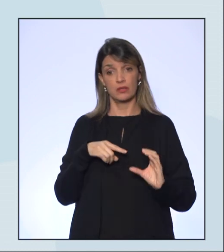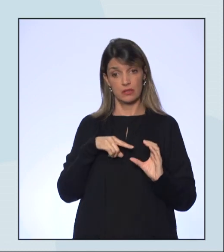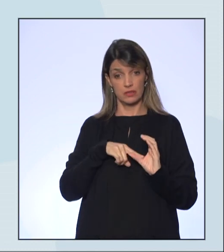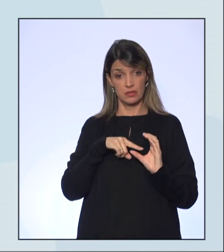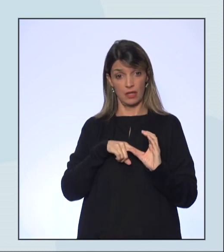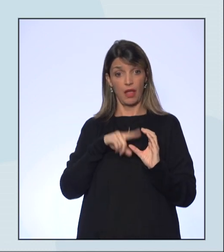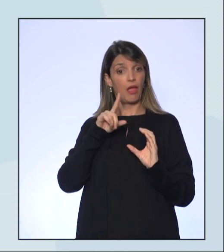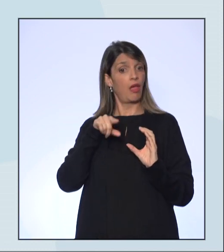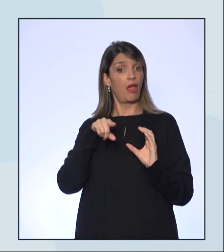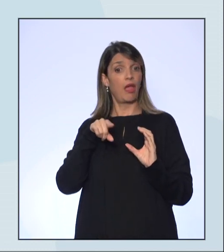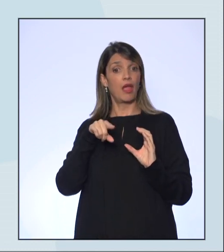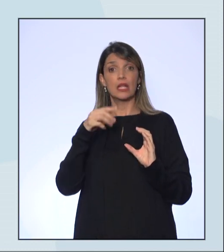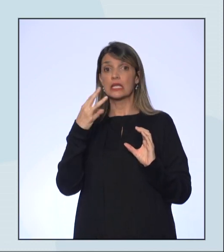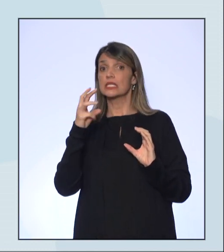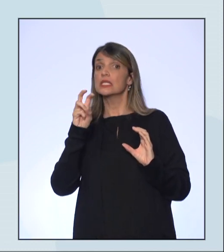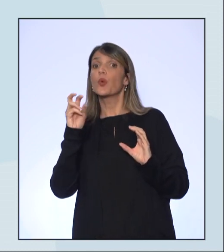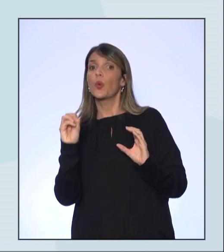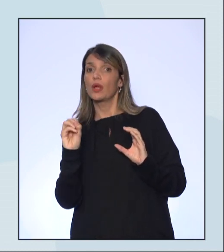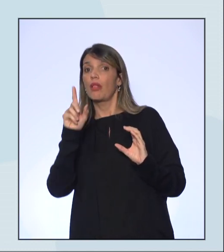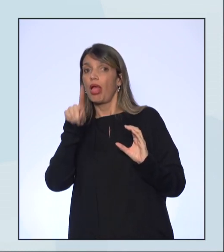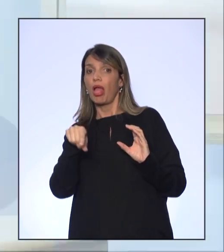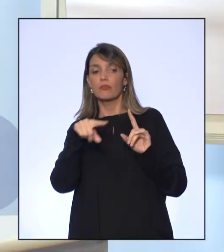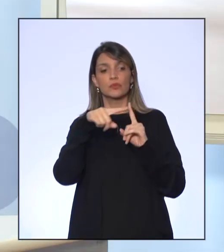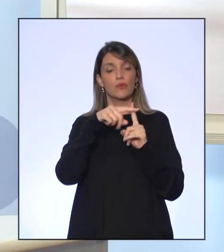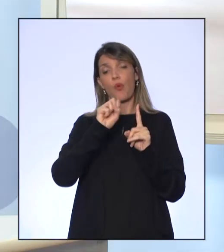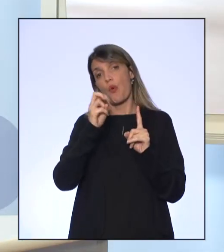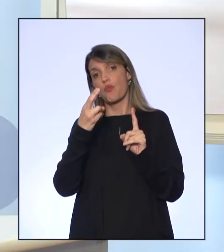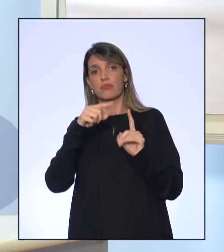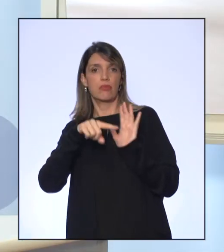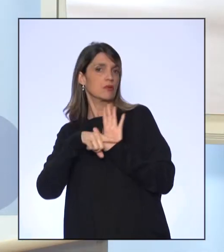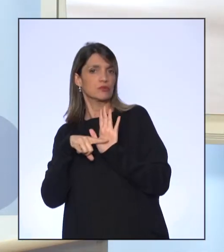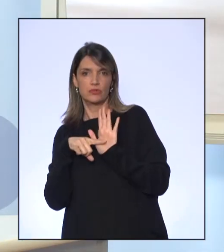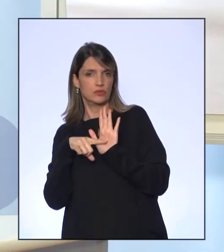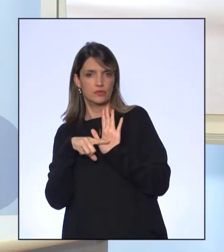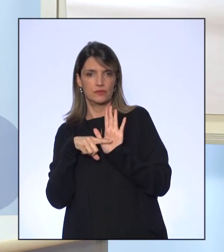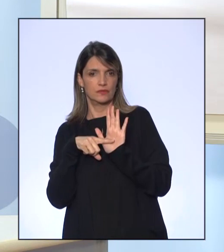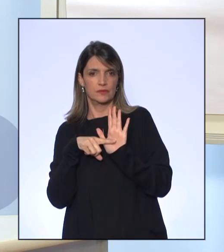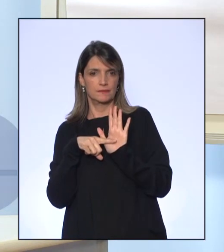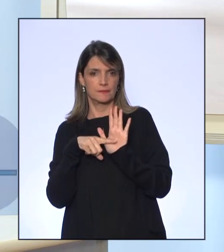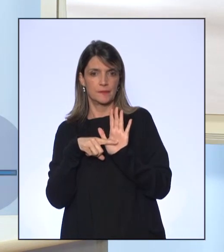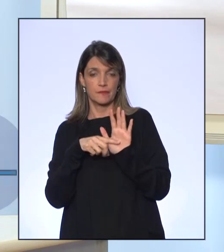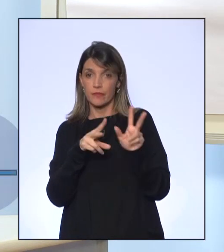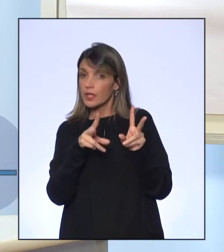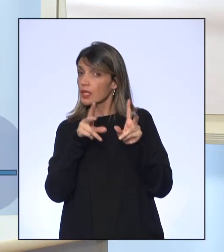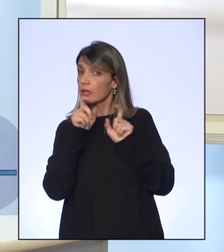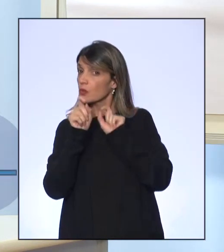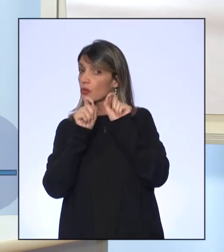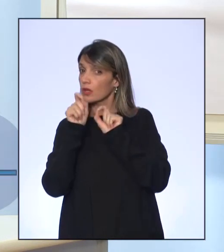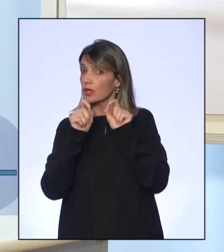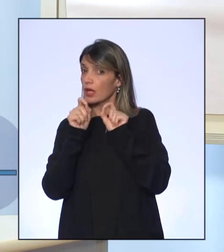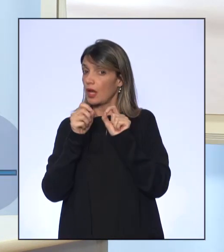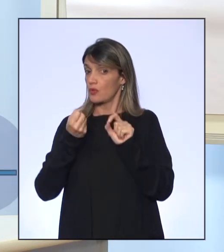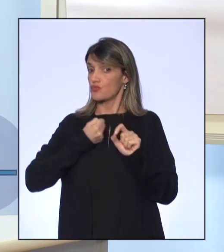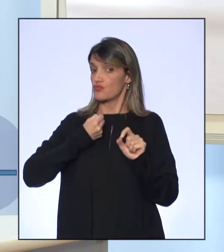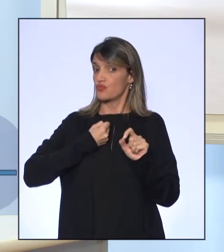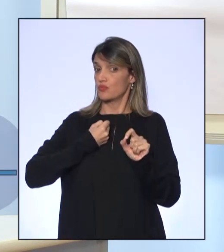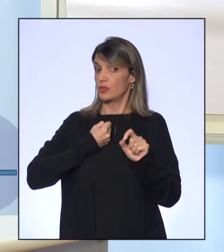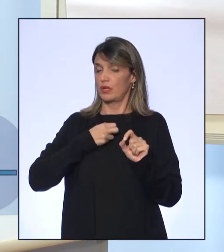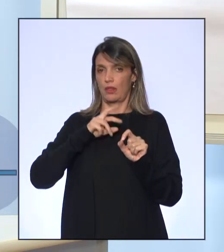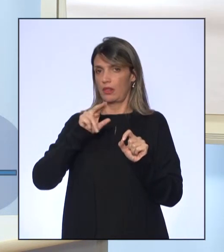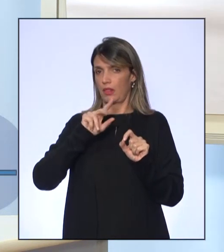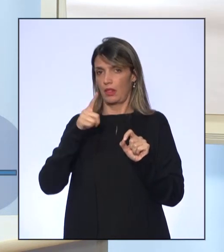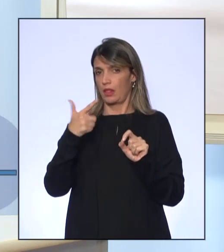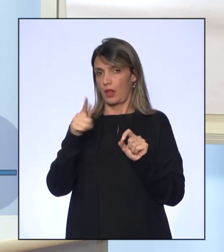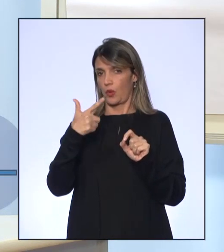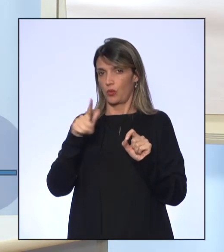nascer eu quero saber o 350 se é positivo ou negativo reparem os valores não tem cê nos